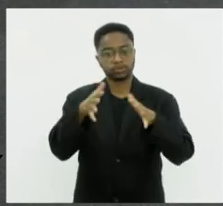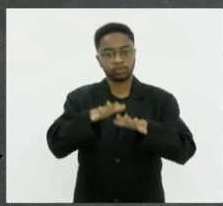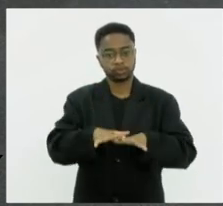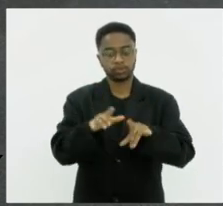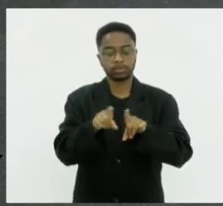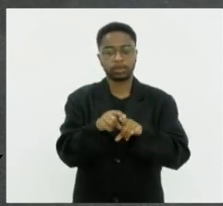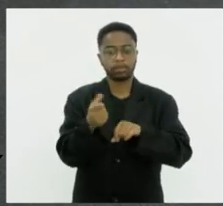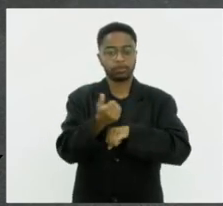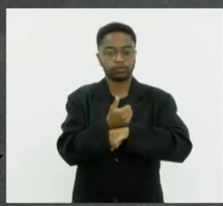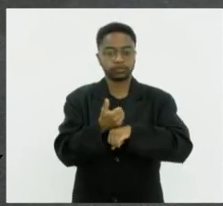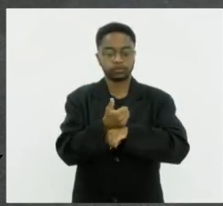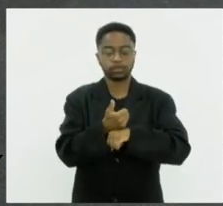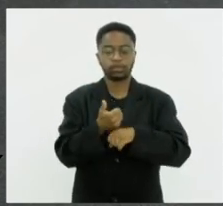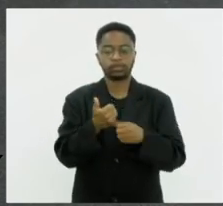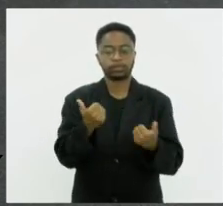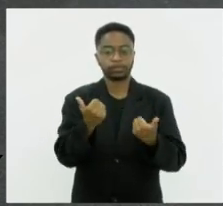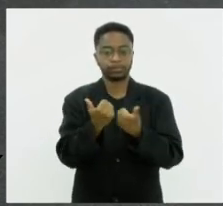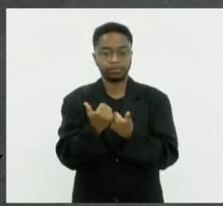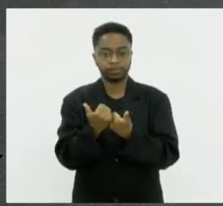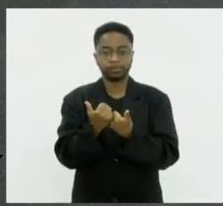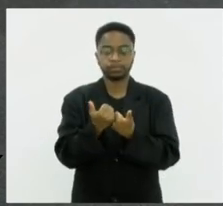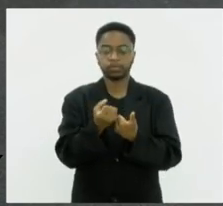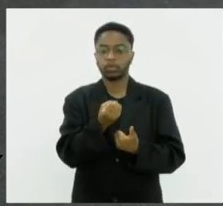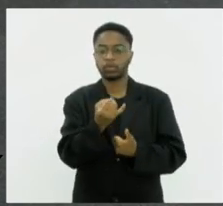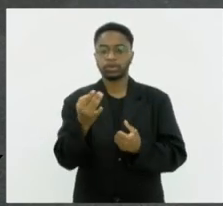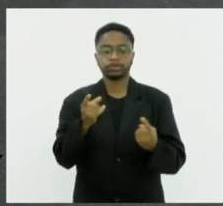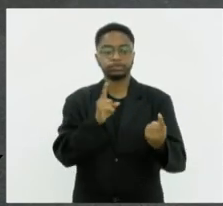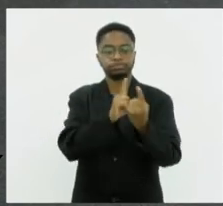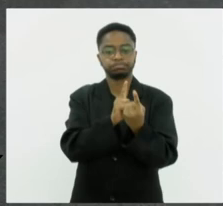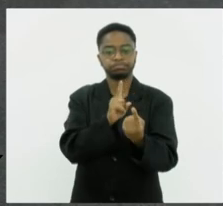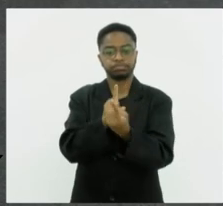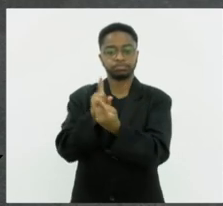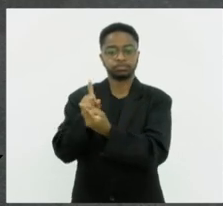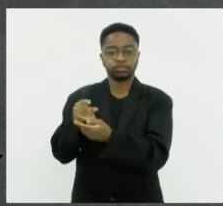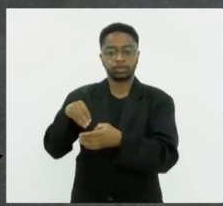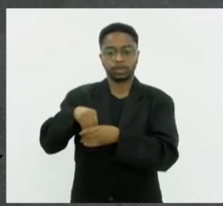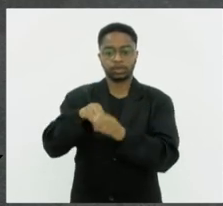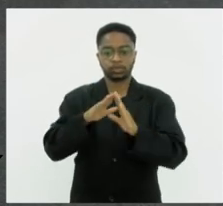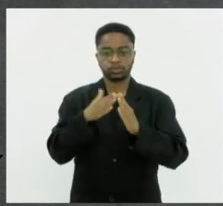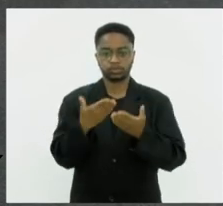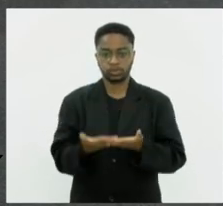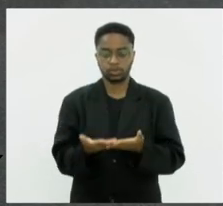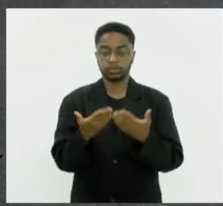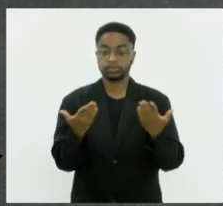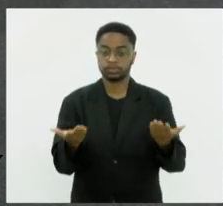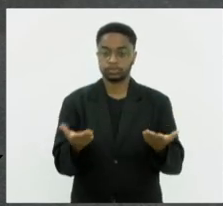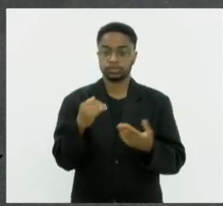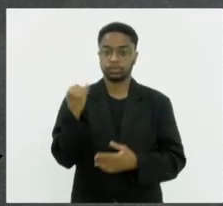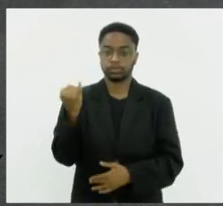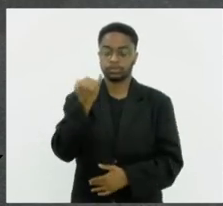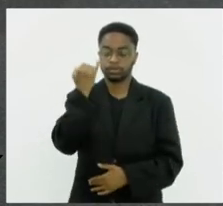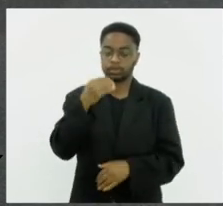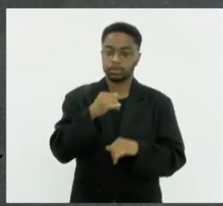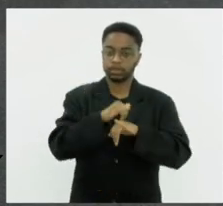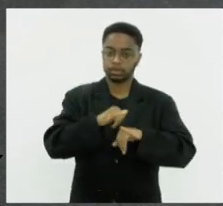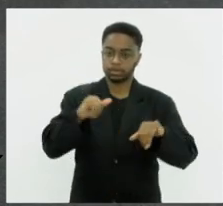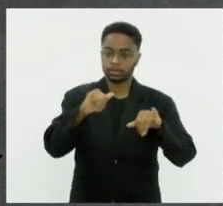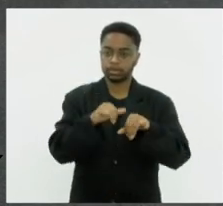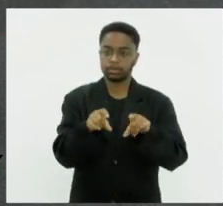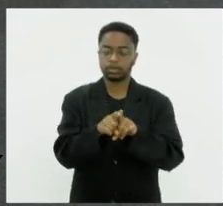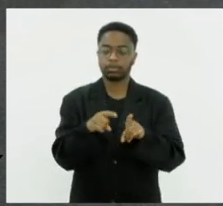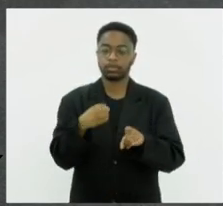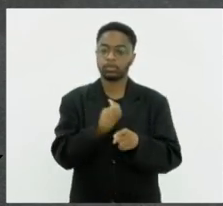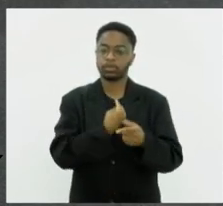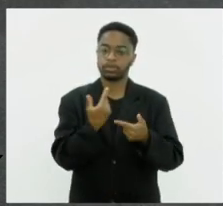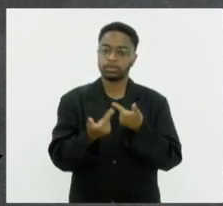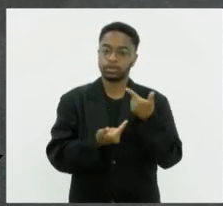profissionais de apoio em quantitativo necessário nas unidades escolares. Então, é importante dizer que a gente está